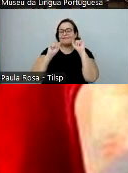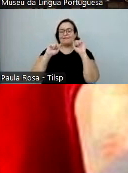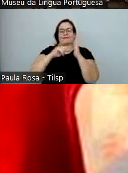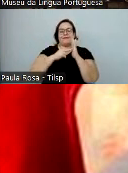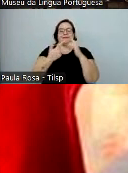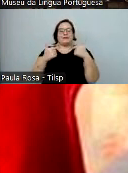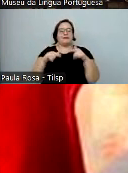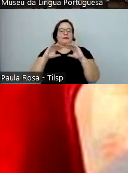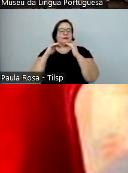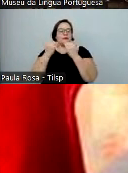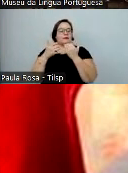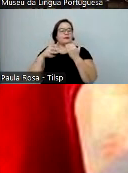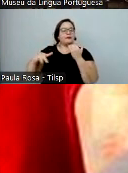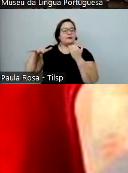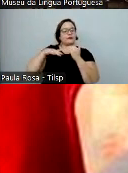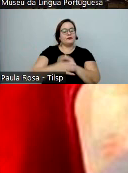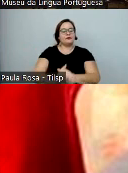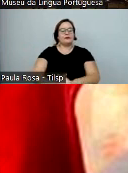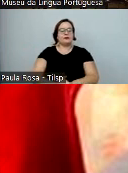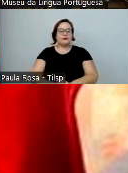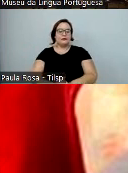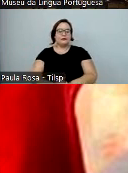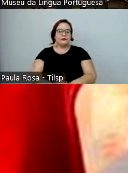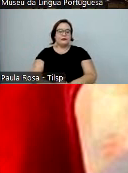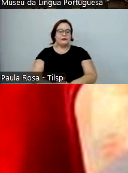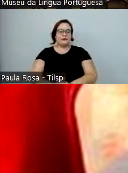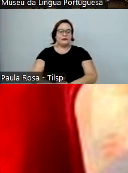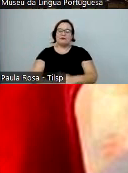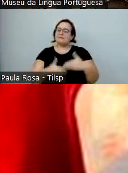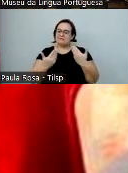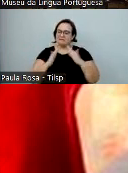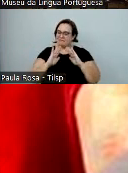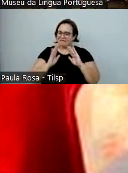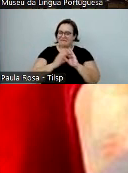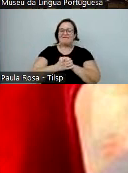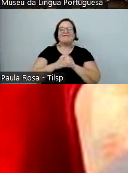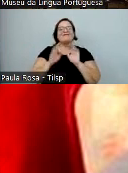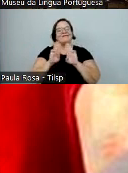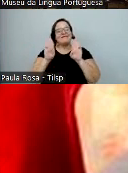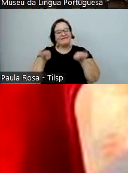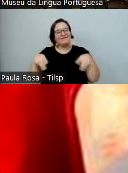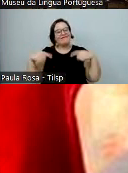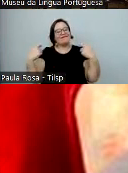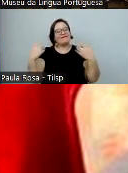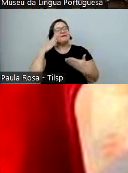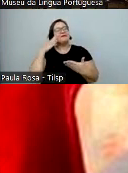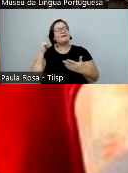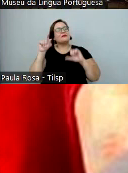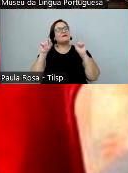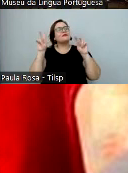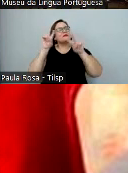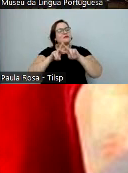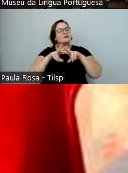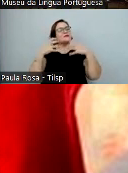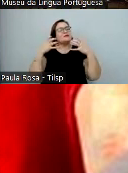comunidades aí por fim só a última imagem e é um pouco isso museus né preciso saber que tá preso para querer Liberdade Vocês